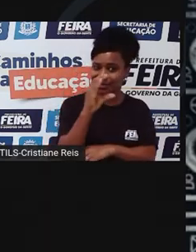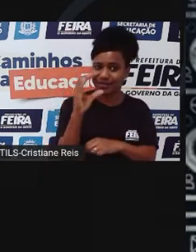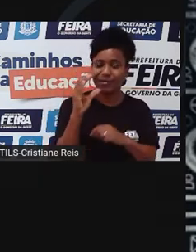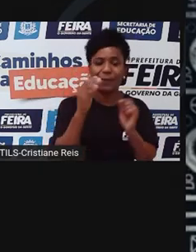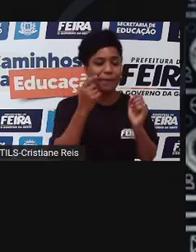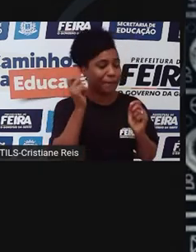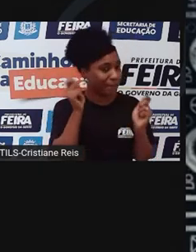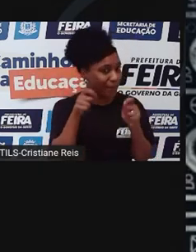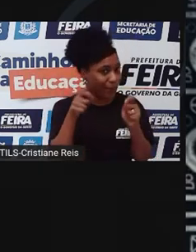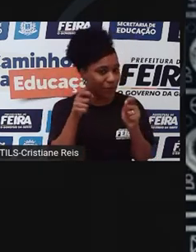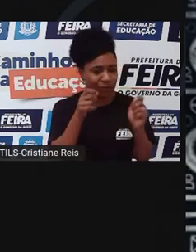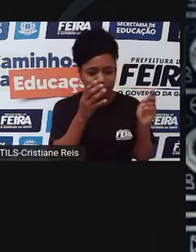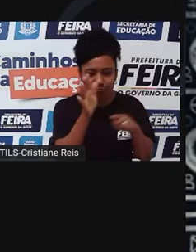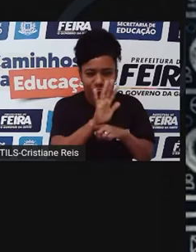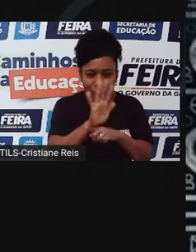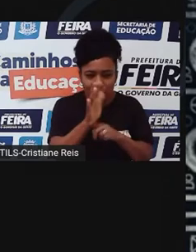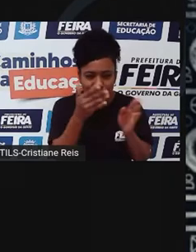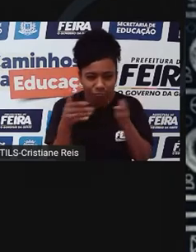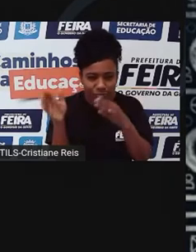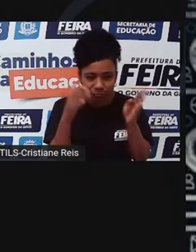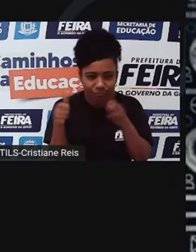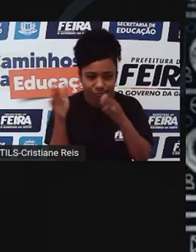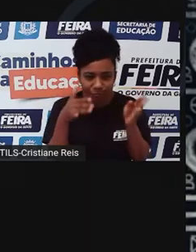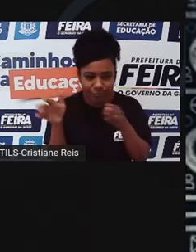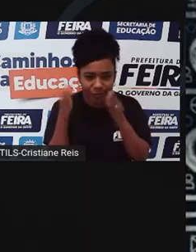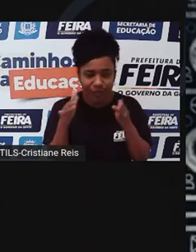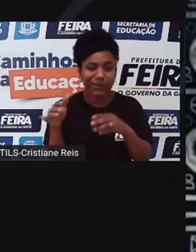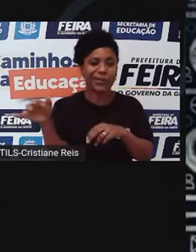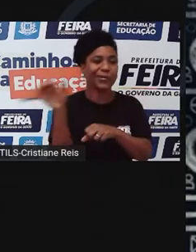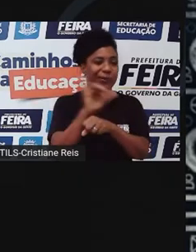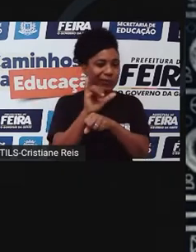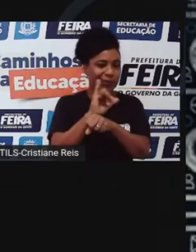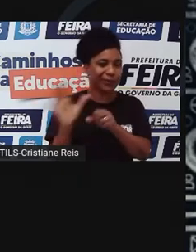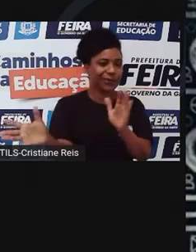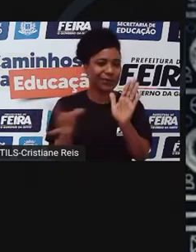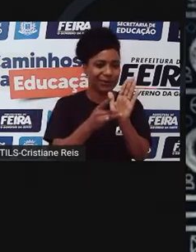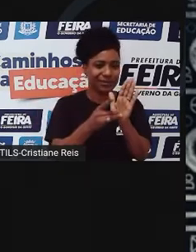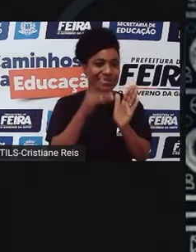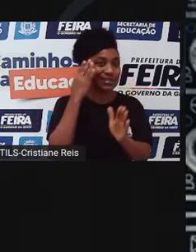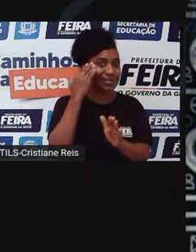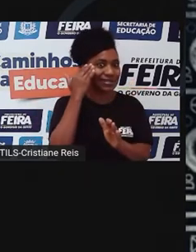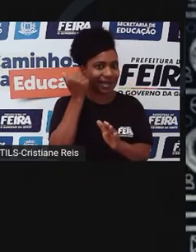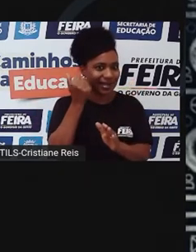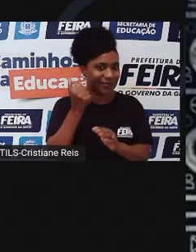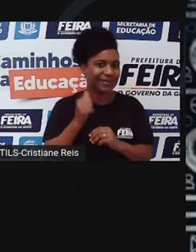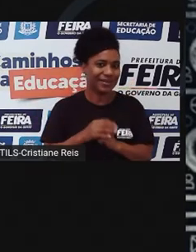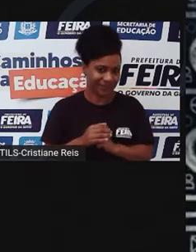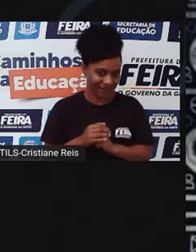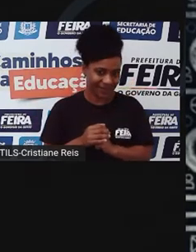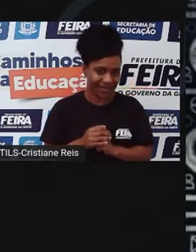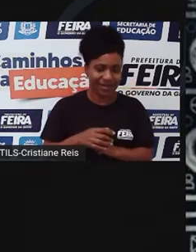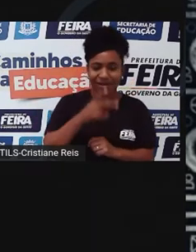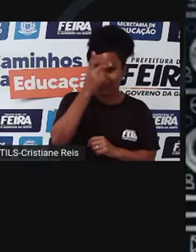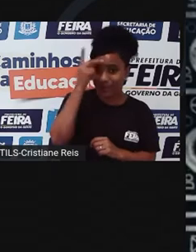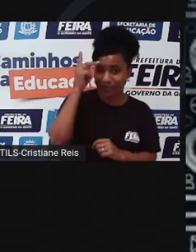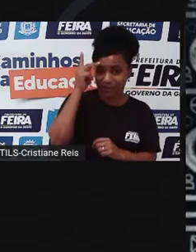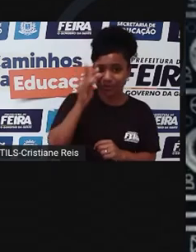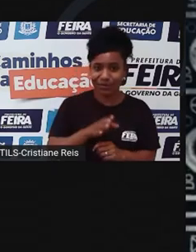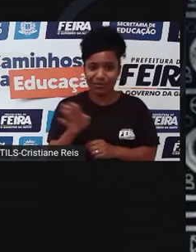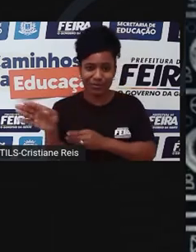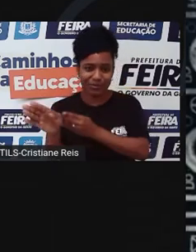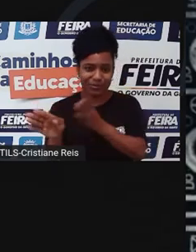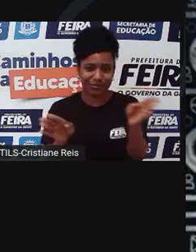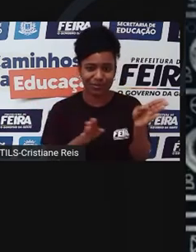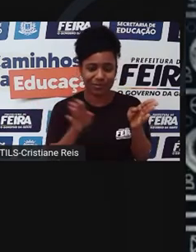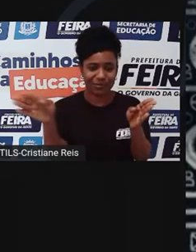Podemos saber agora que se quem estava andando na praça curte Star Trek, provavelmente estava indo em direção à loja de comics e dificilmente tem um pôster